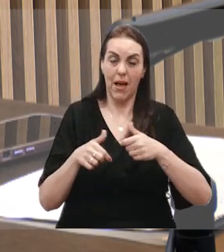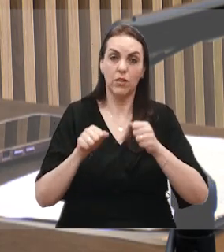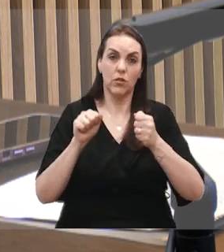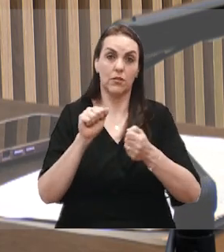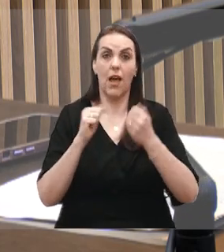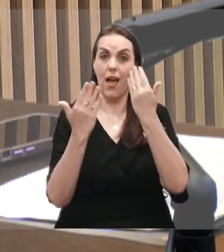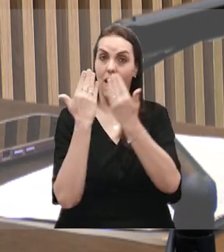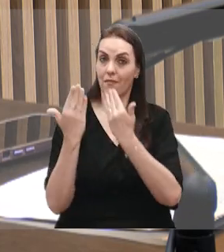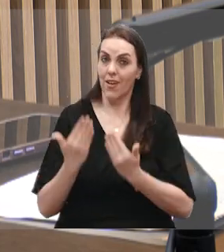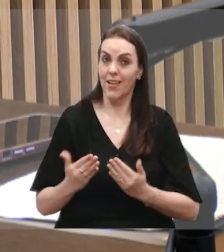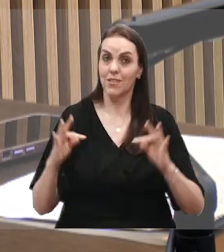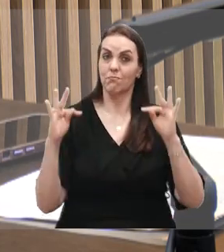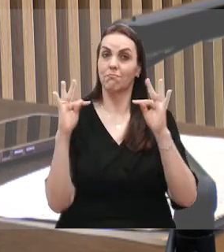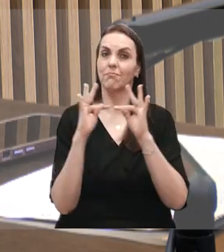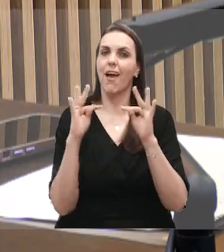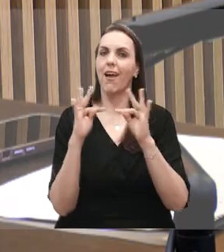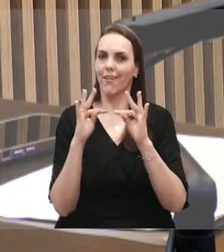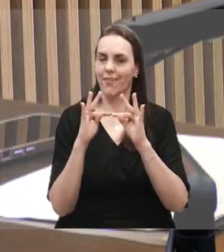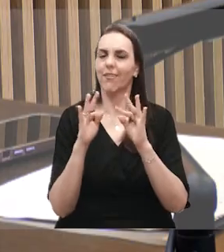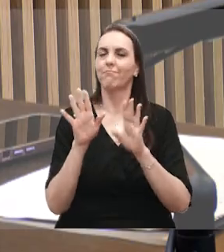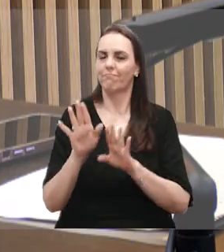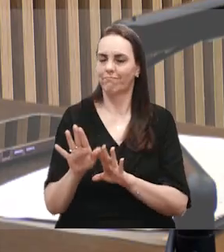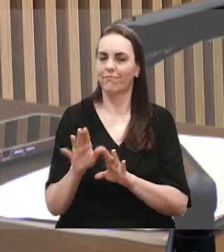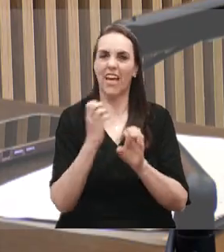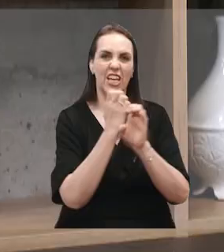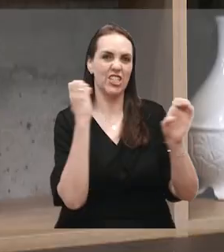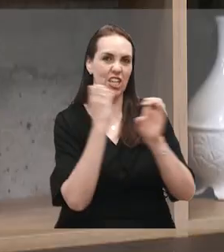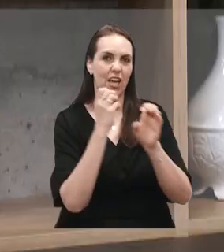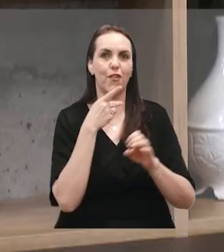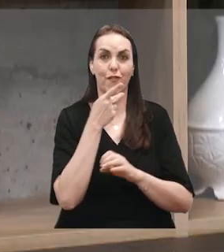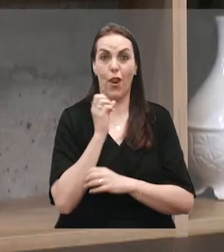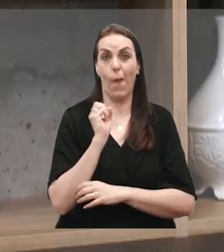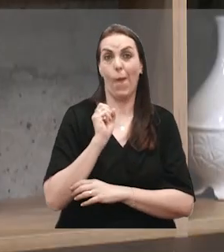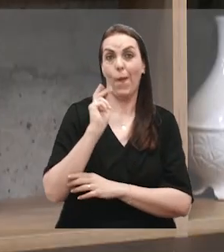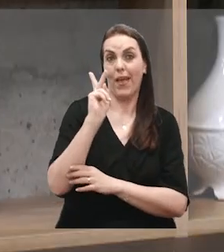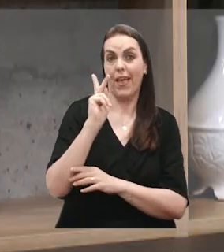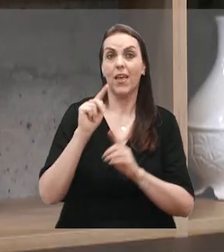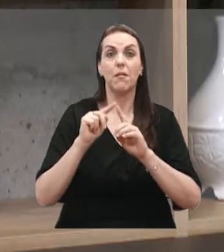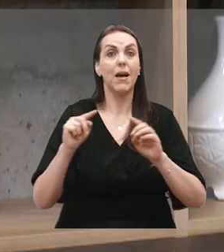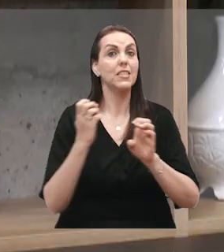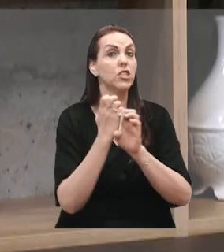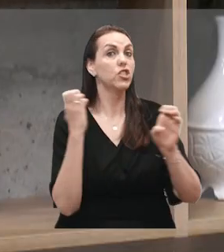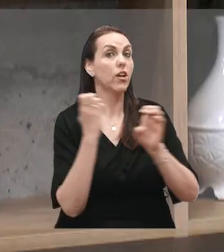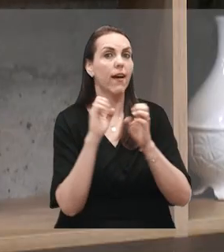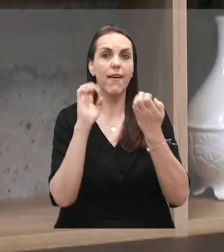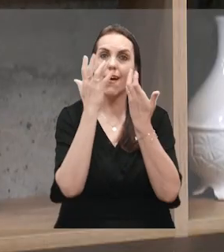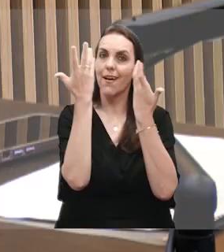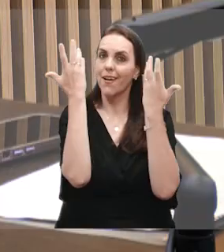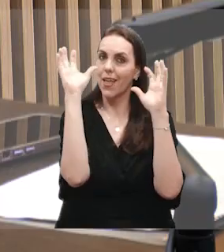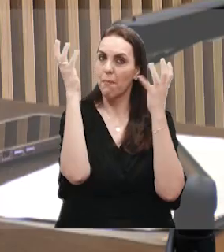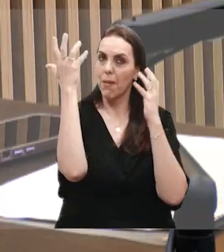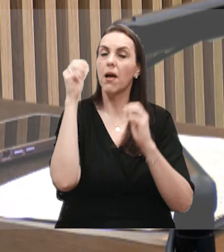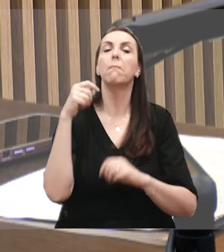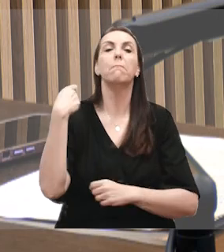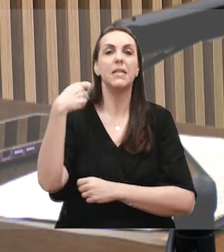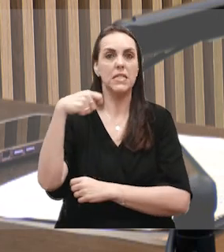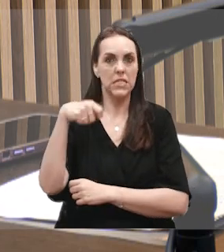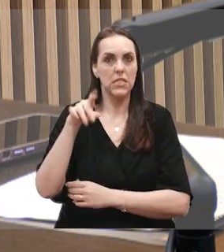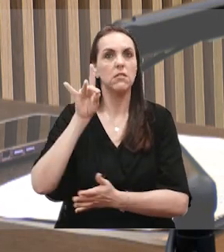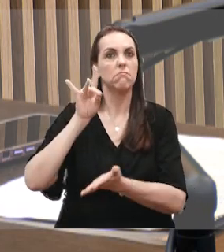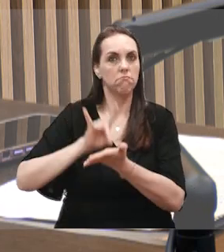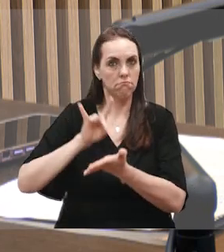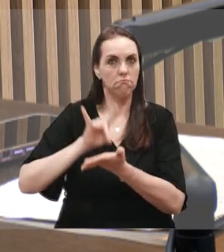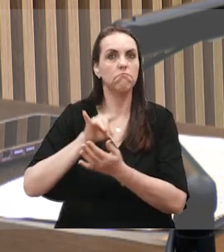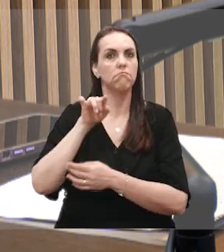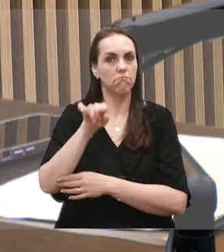técnica daquela represa, por mais que os engenheiros digam, tá ok, não, a gente tem eventos climáticos e a gente precisa realmente disso. Agora, a gente